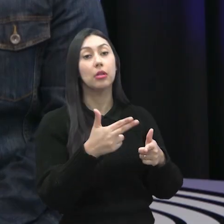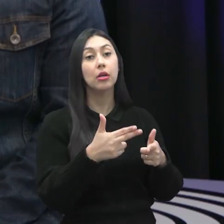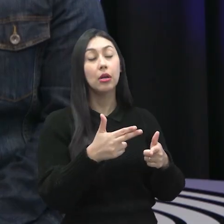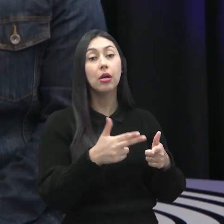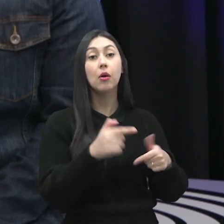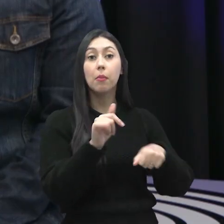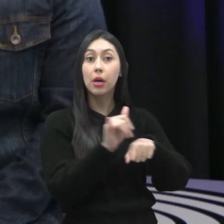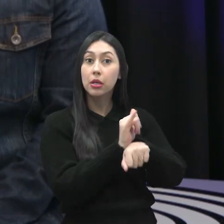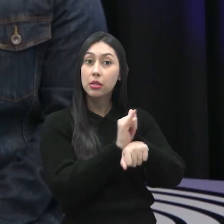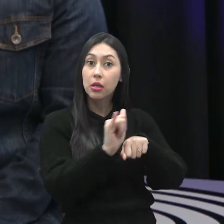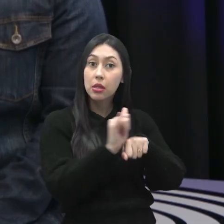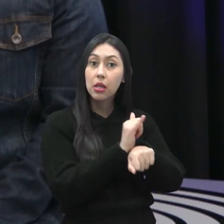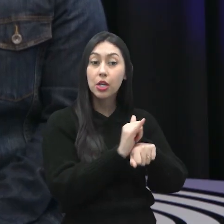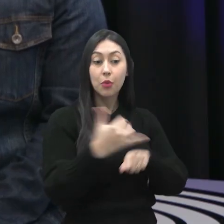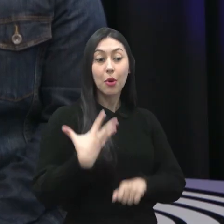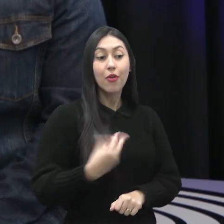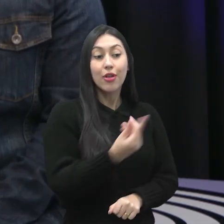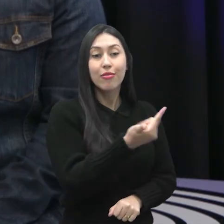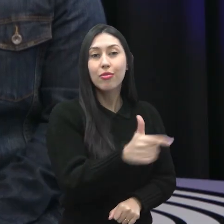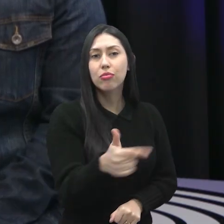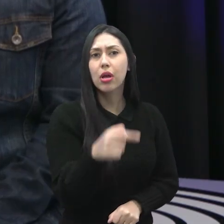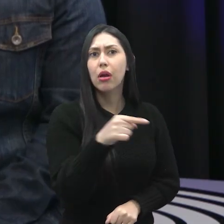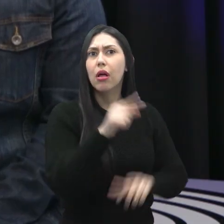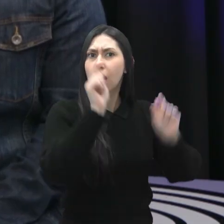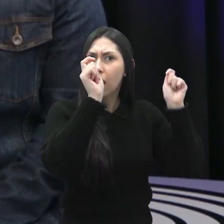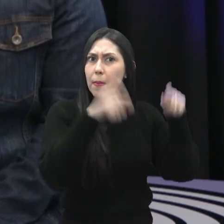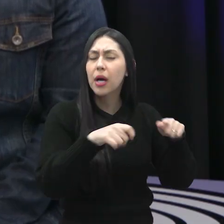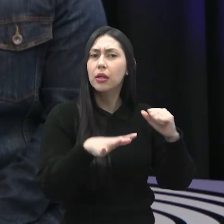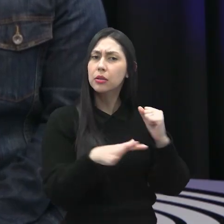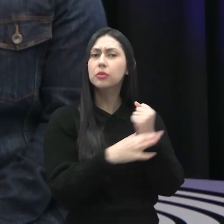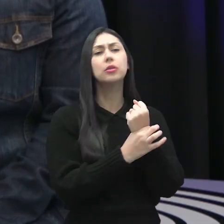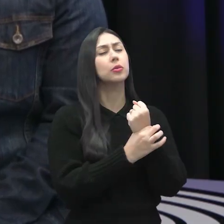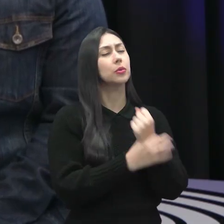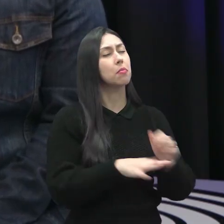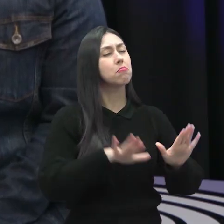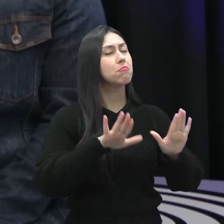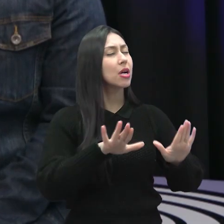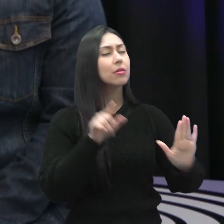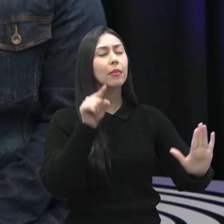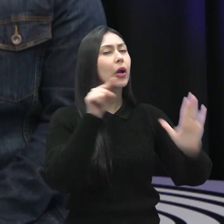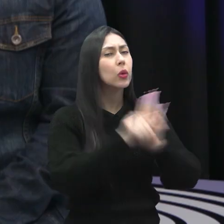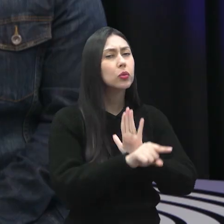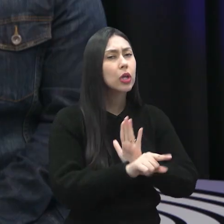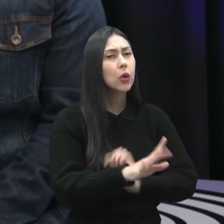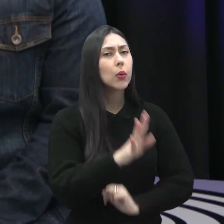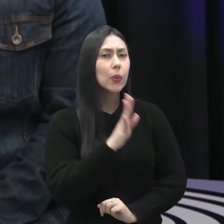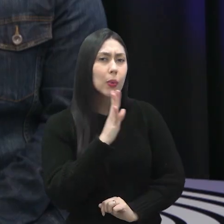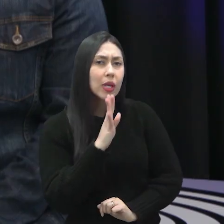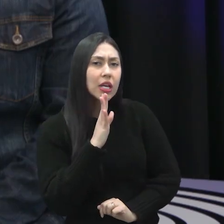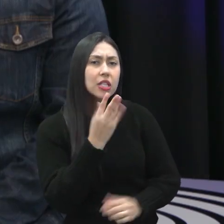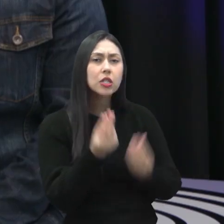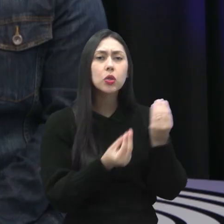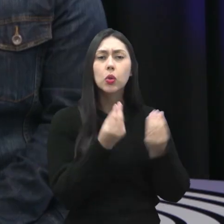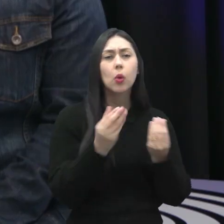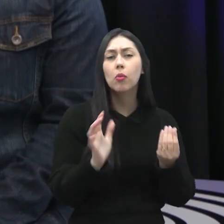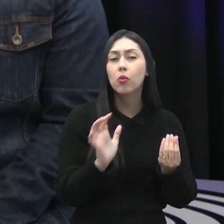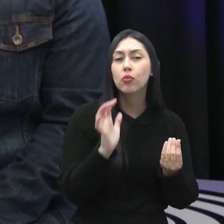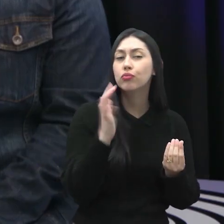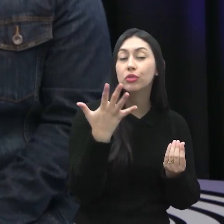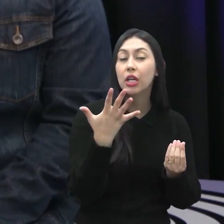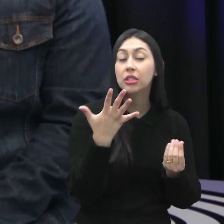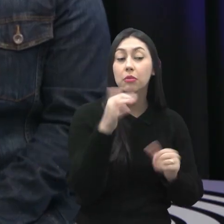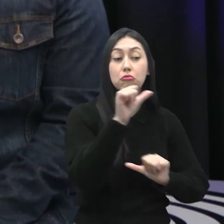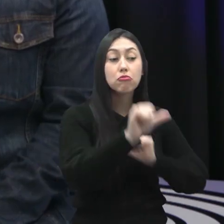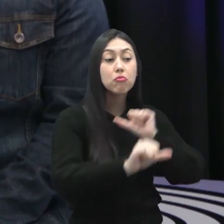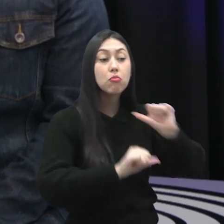um método contraceptivo eficaz e seguro, viu? Mas você sabe o que é? Como funciona e o que muda aí